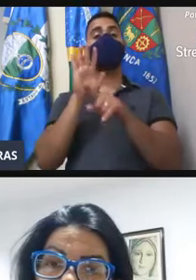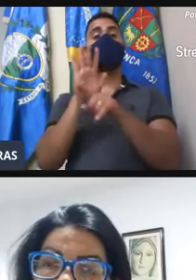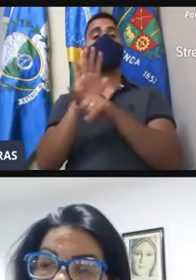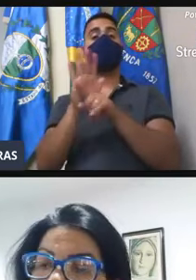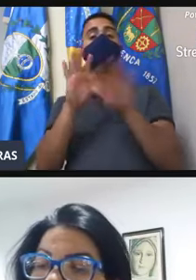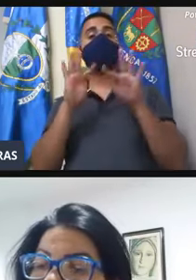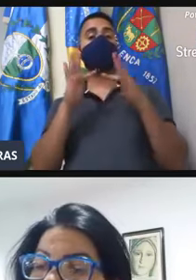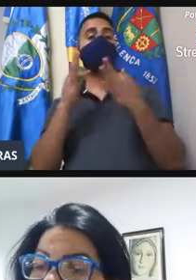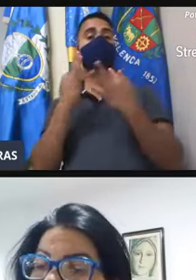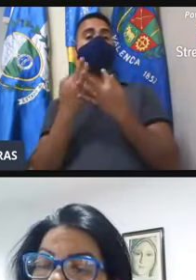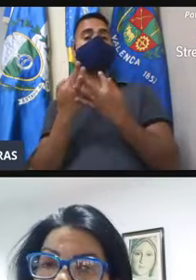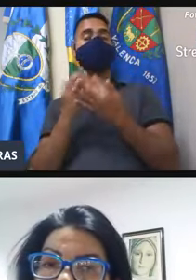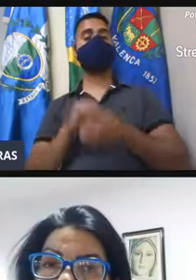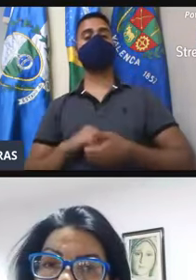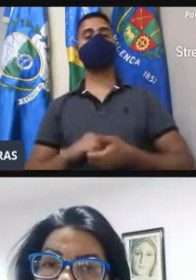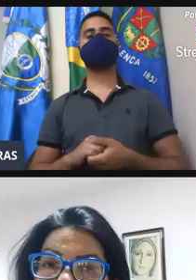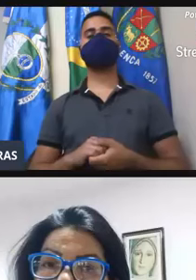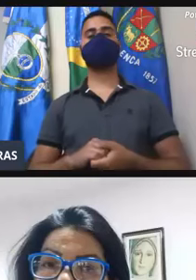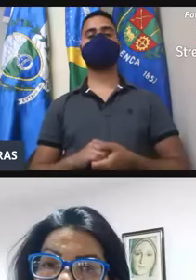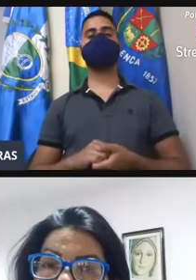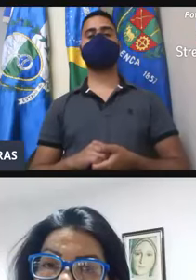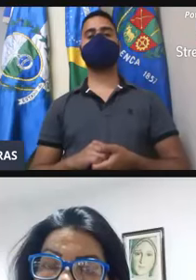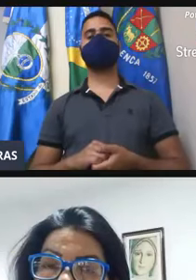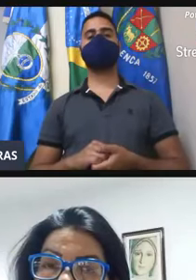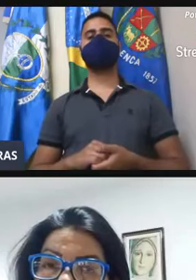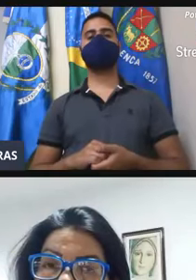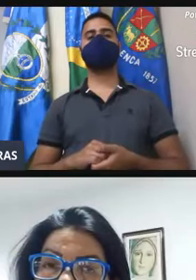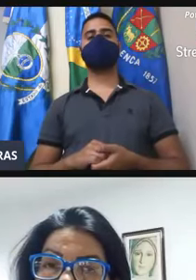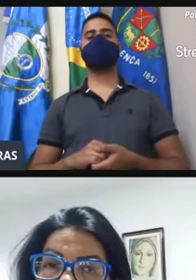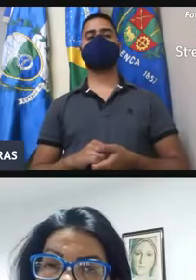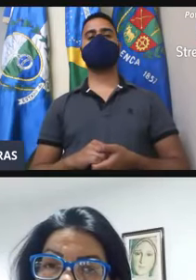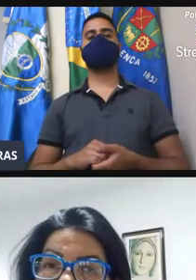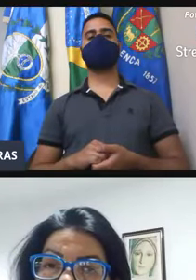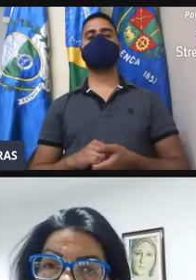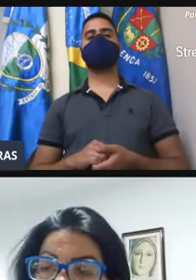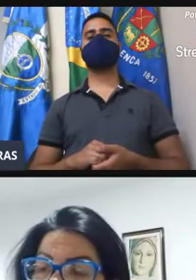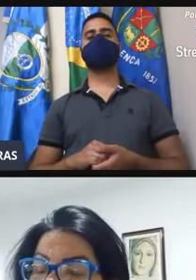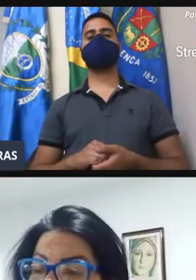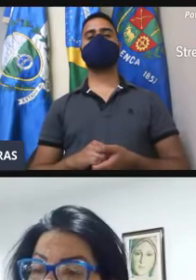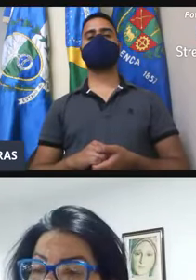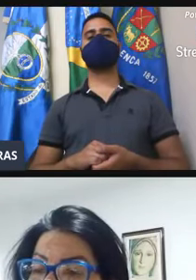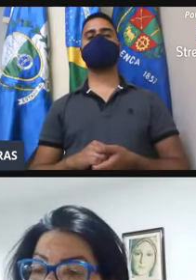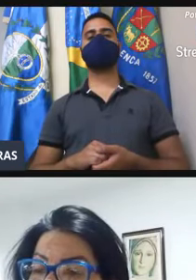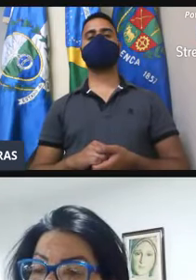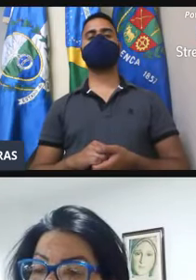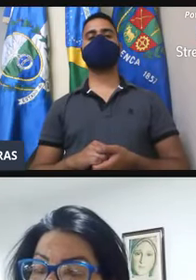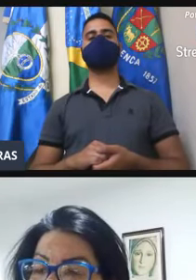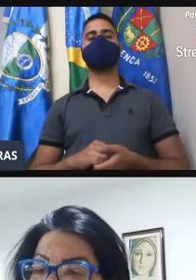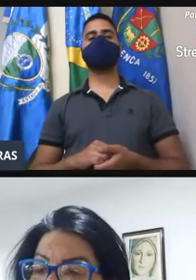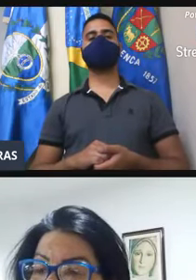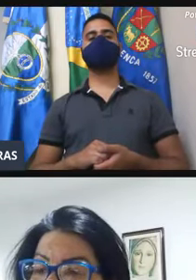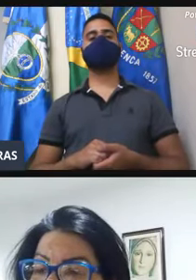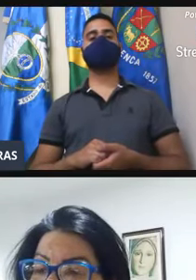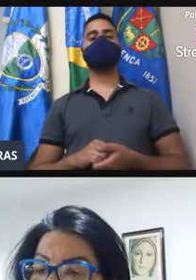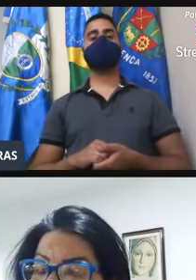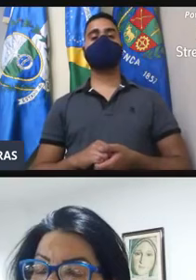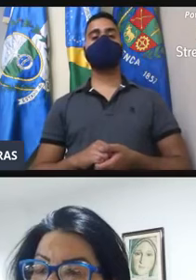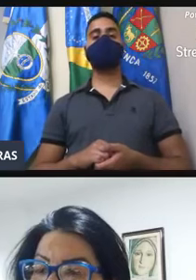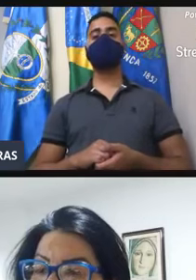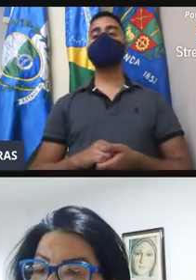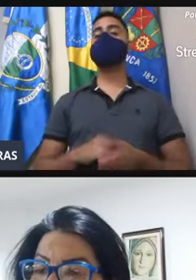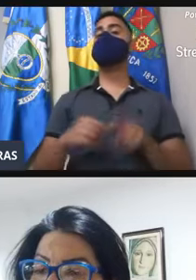e cause mal mais rapidamente para causar males maior. Então, isso